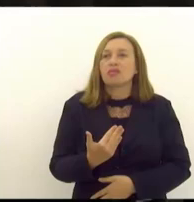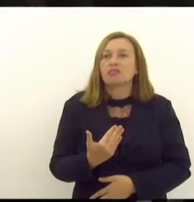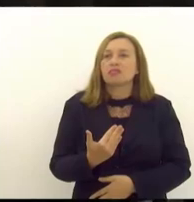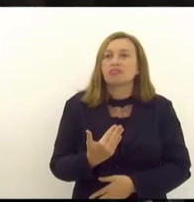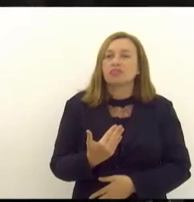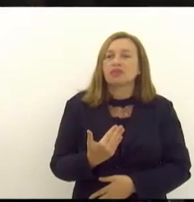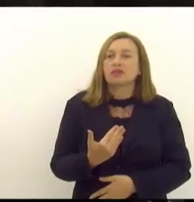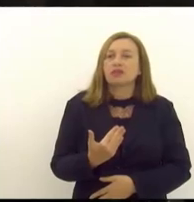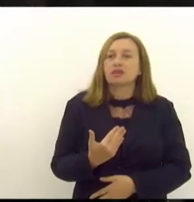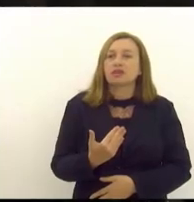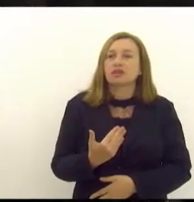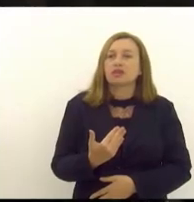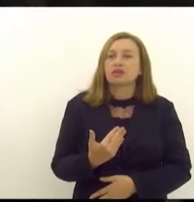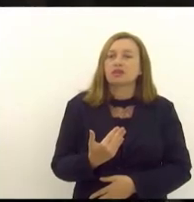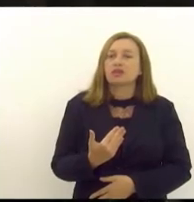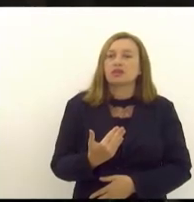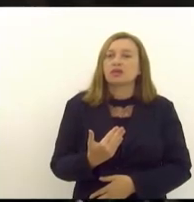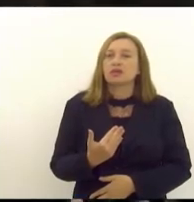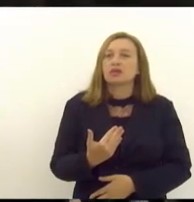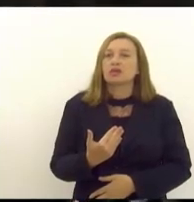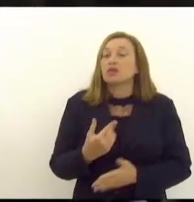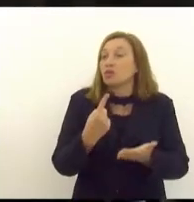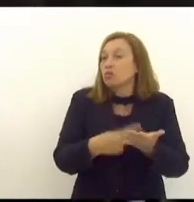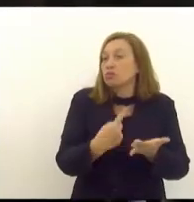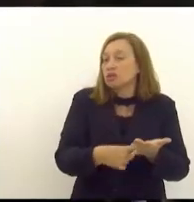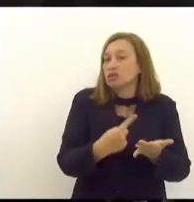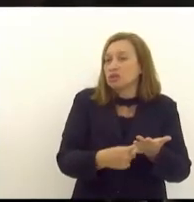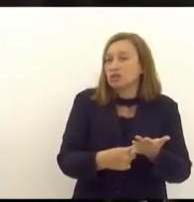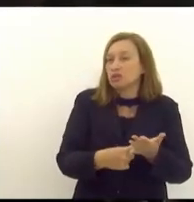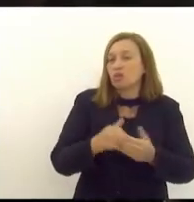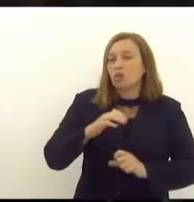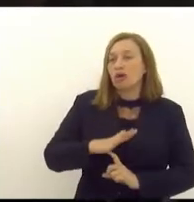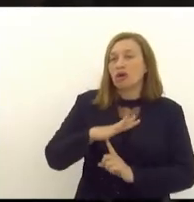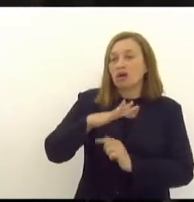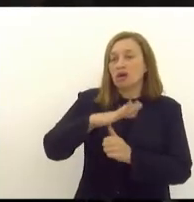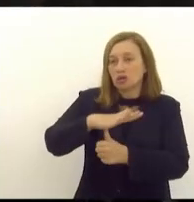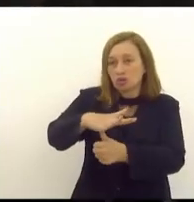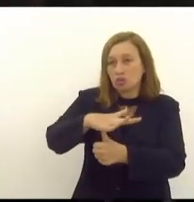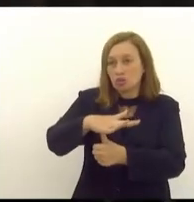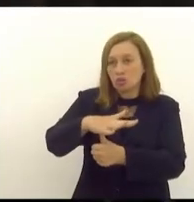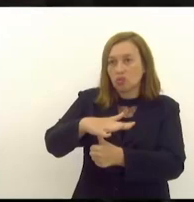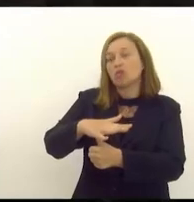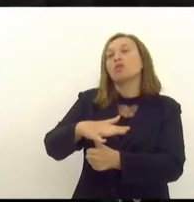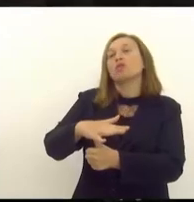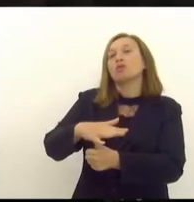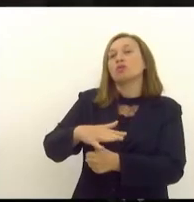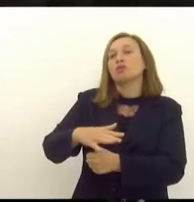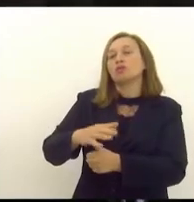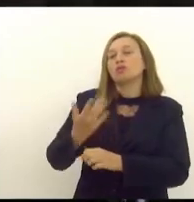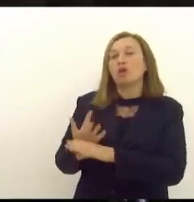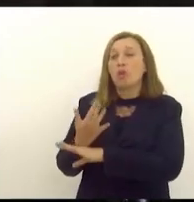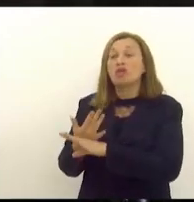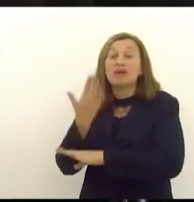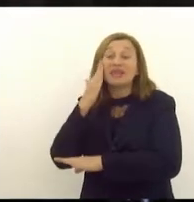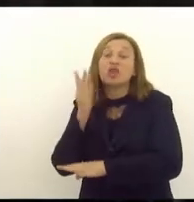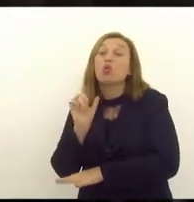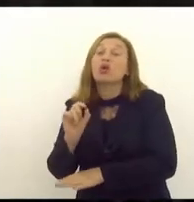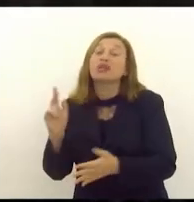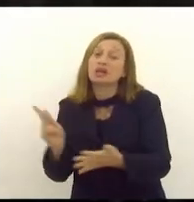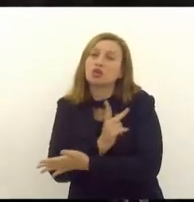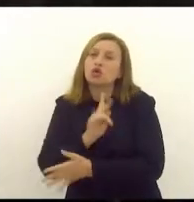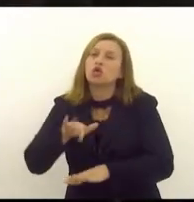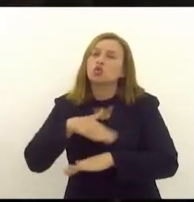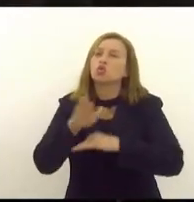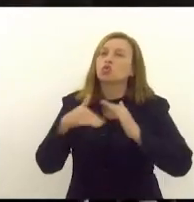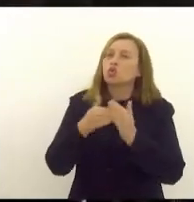agenda com reitor o atual reitor da UERJ para compreender o que está acontecendo todo o